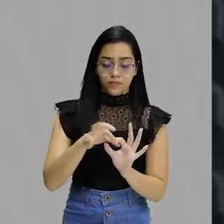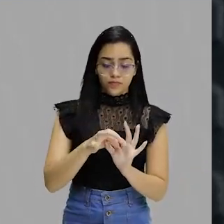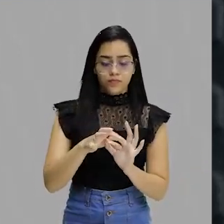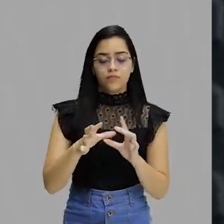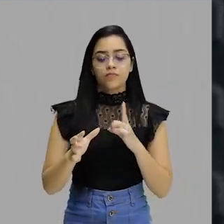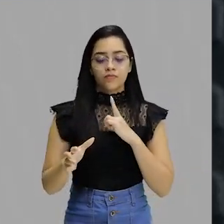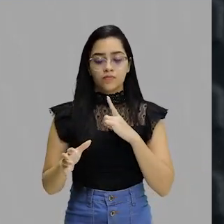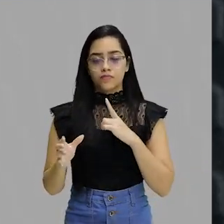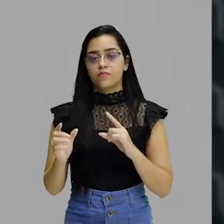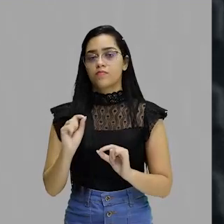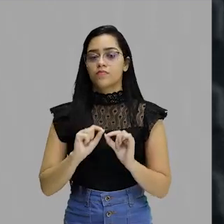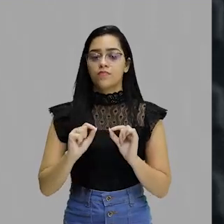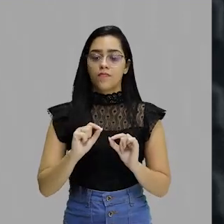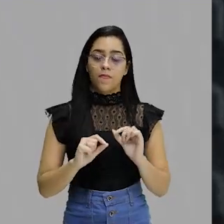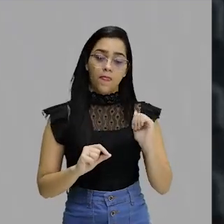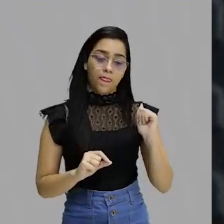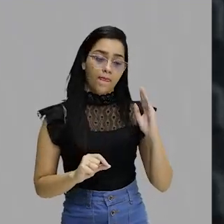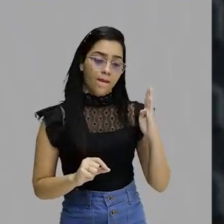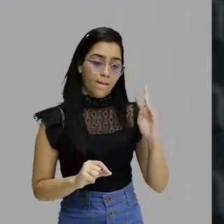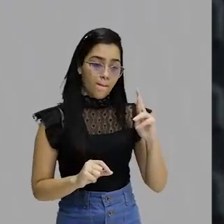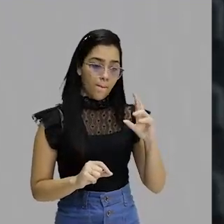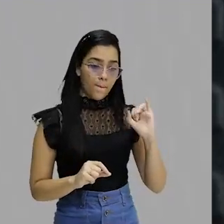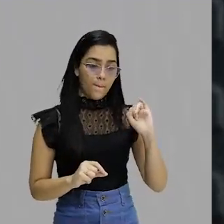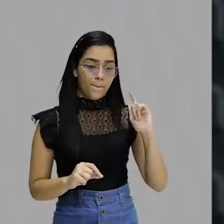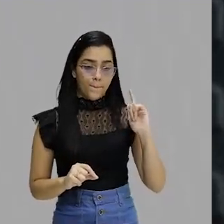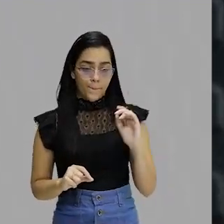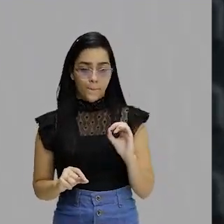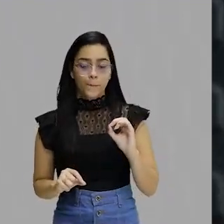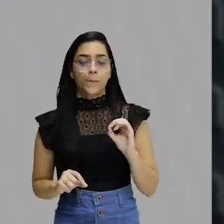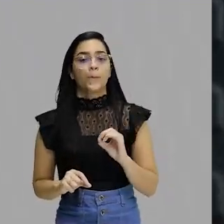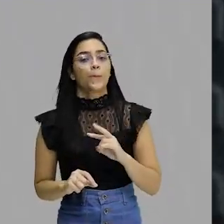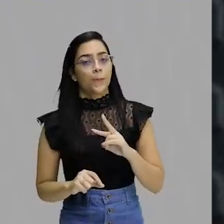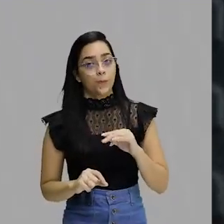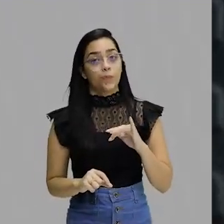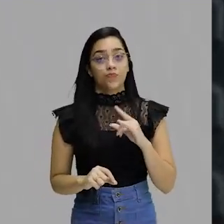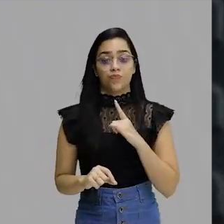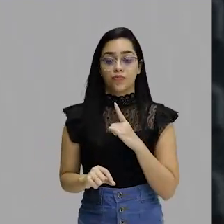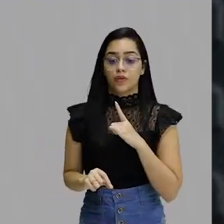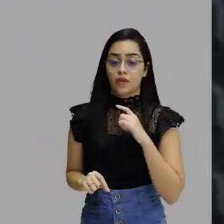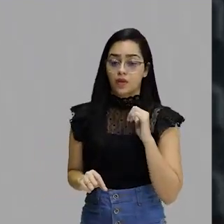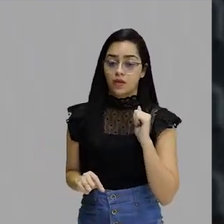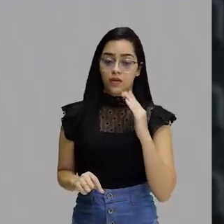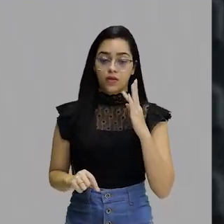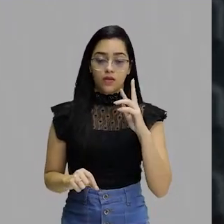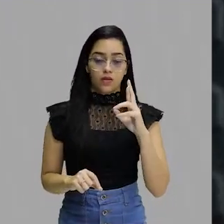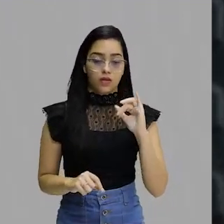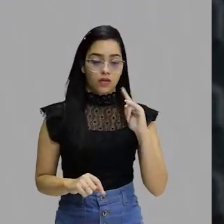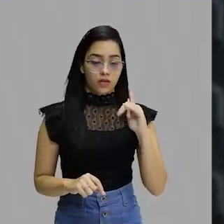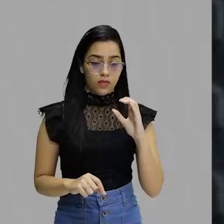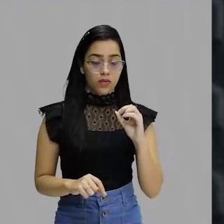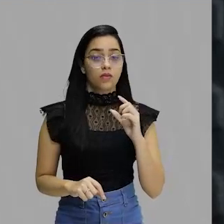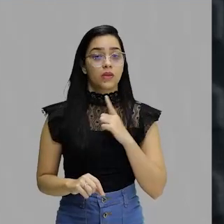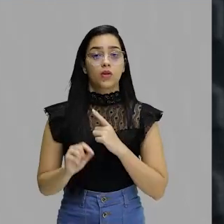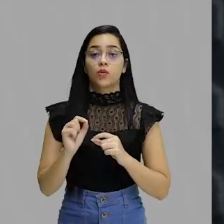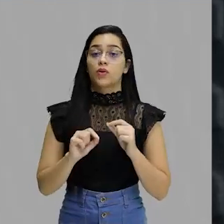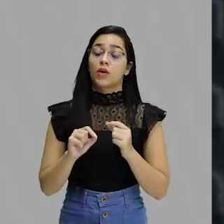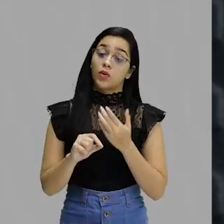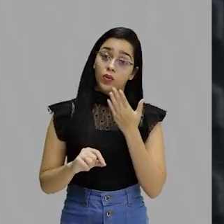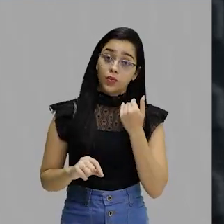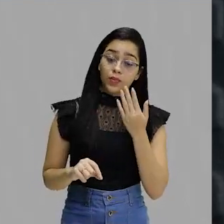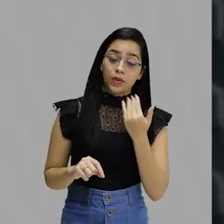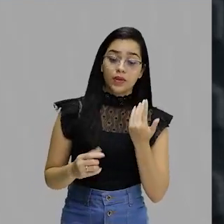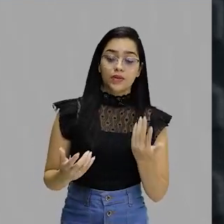ele encontra abrigo. Mas, ao mesmo tempo em que ele vai encontrar abrigo, ele consegue encontrar